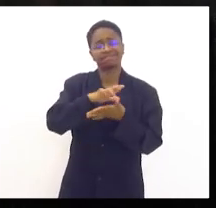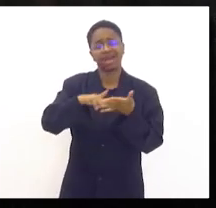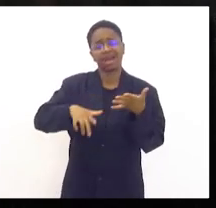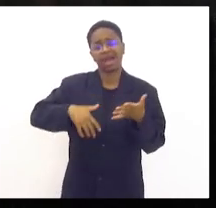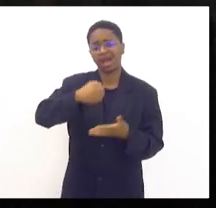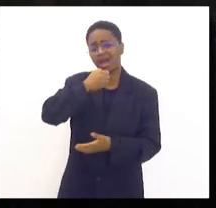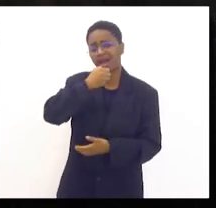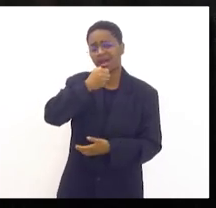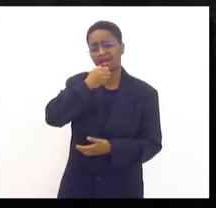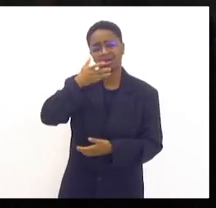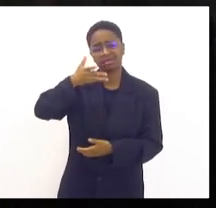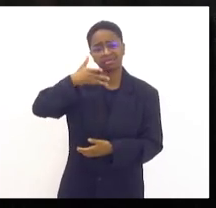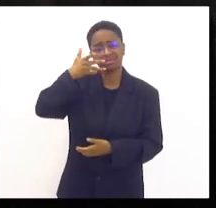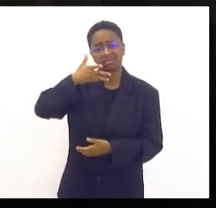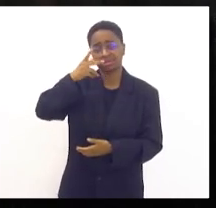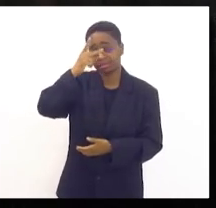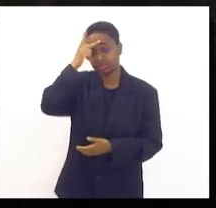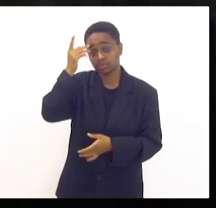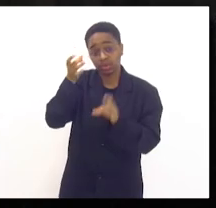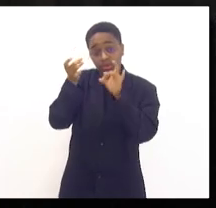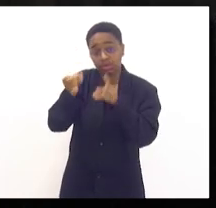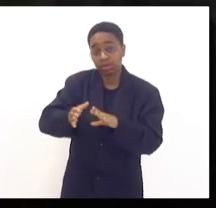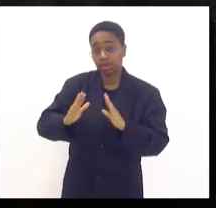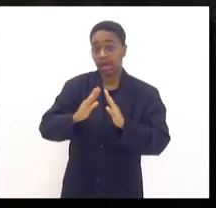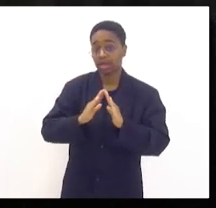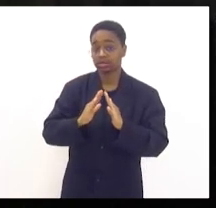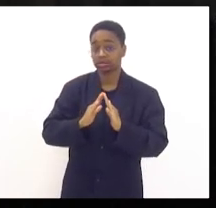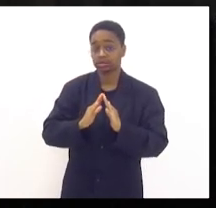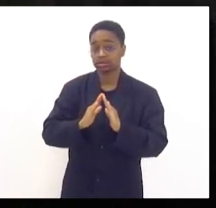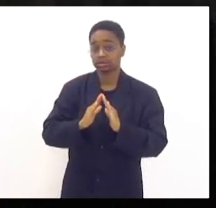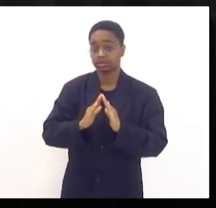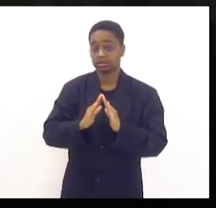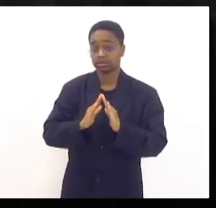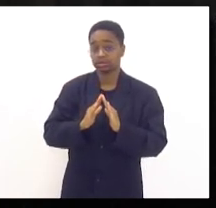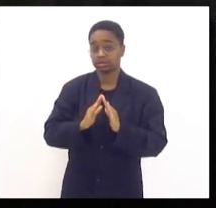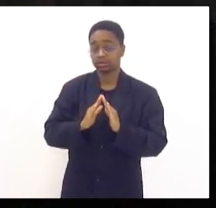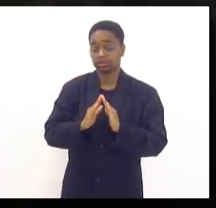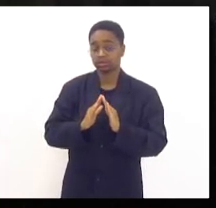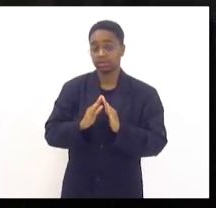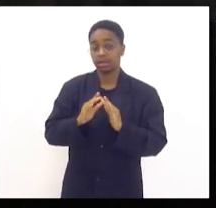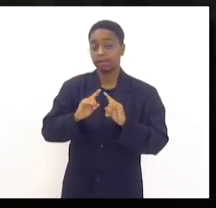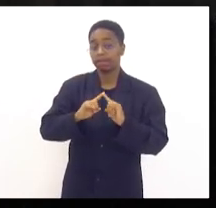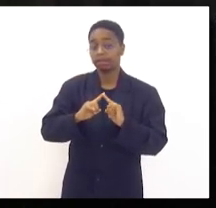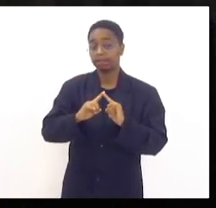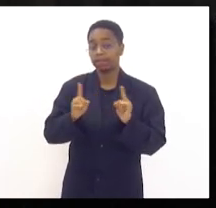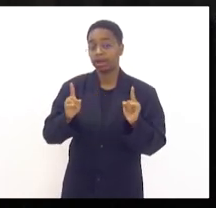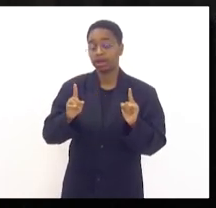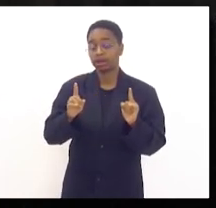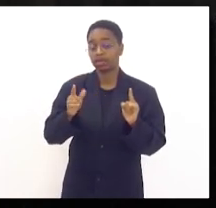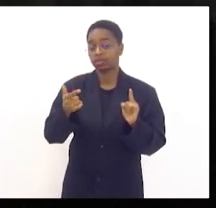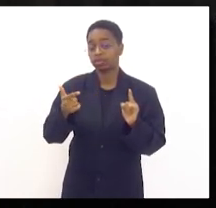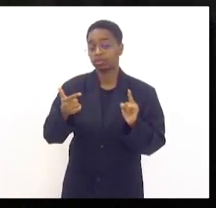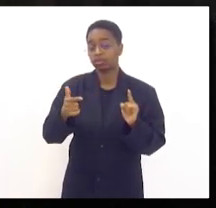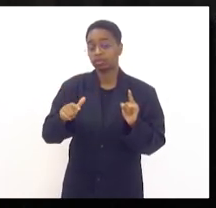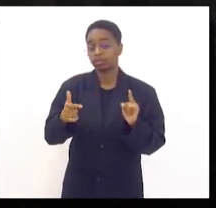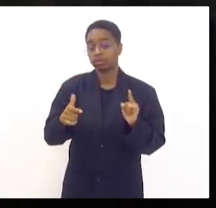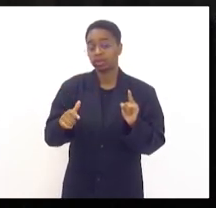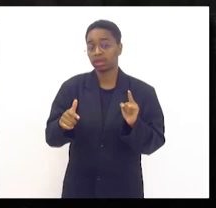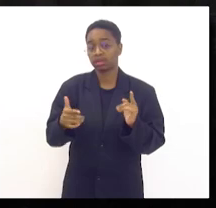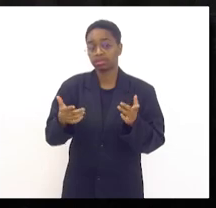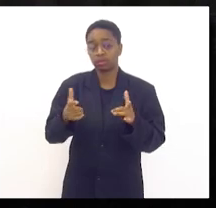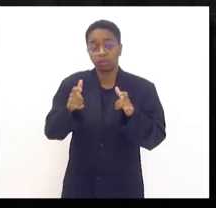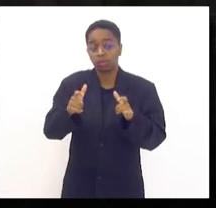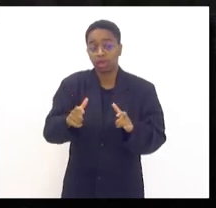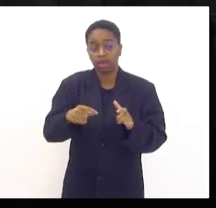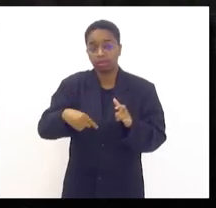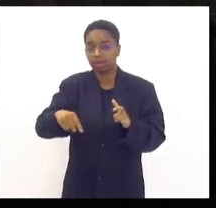de diversos moradores abandonando suas casas e sem ter, o deputado Giovanni Ratinho, nem mesmo para